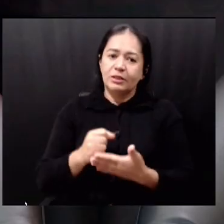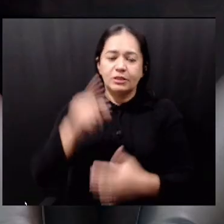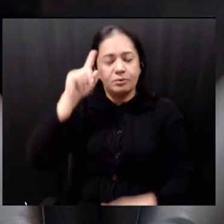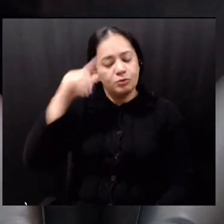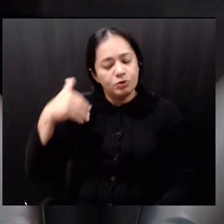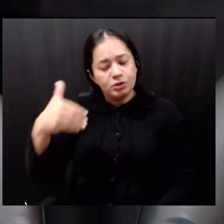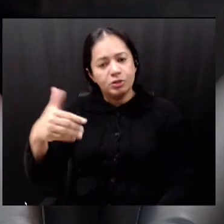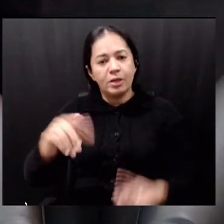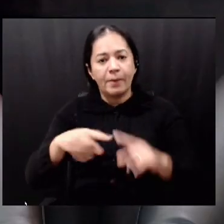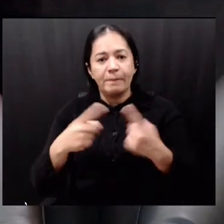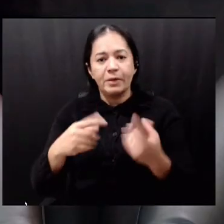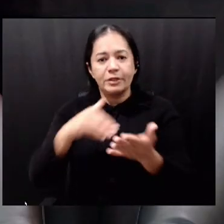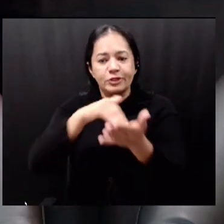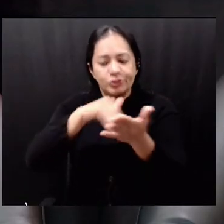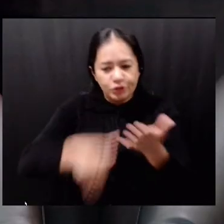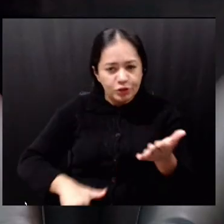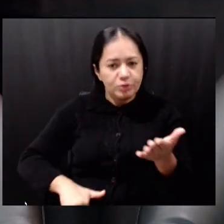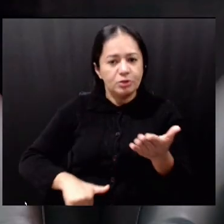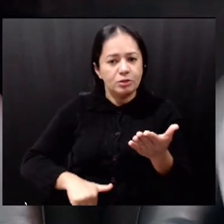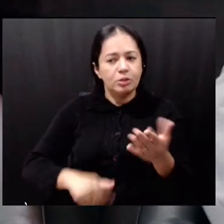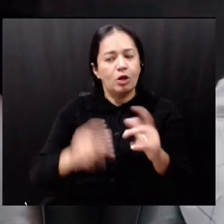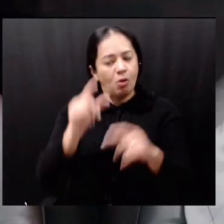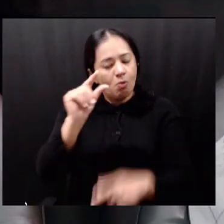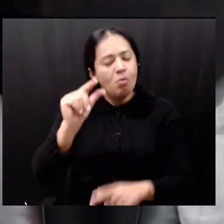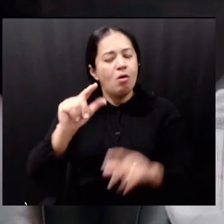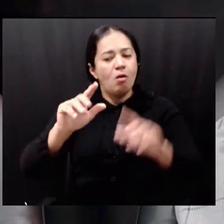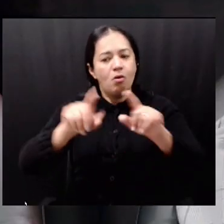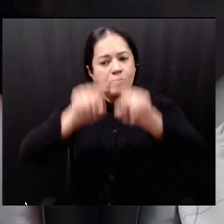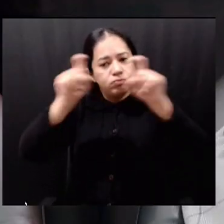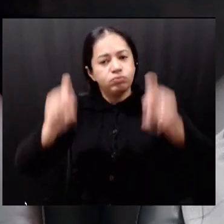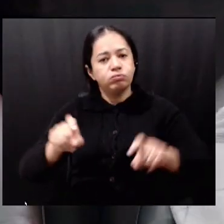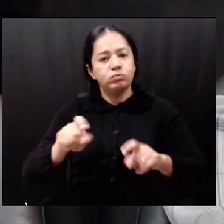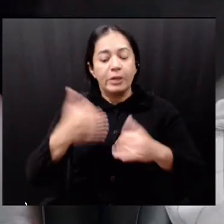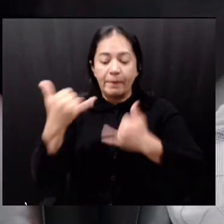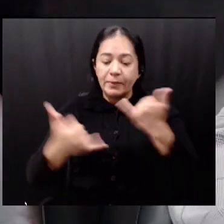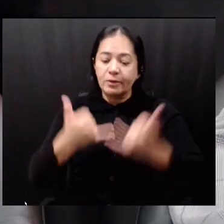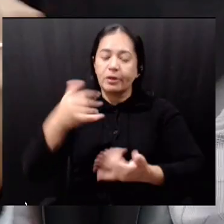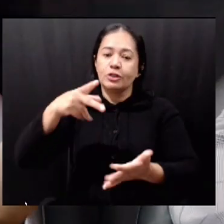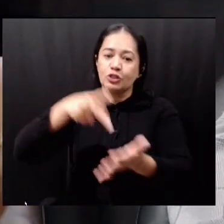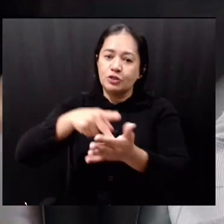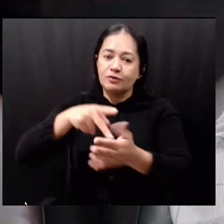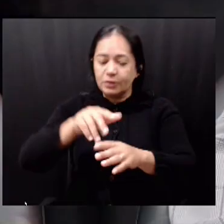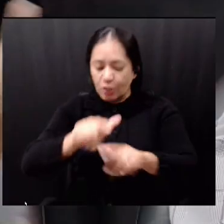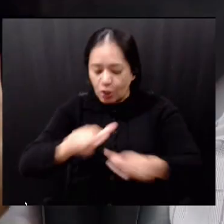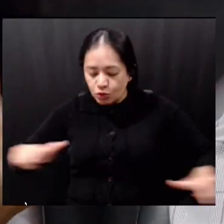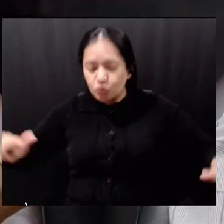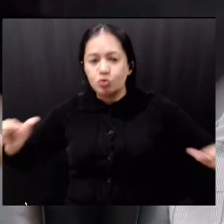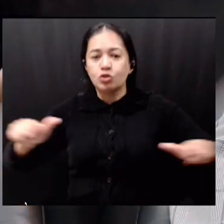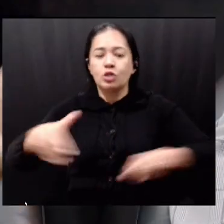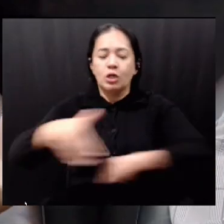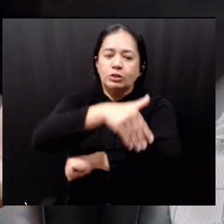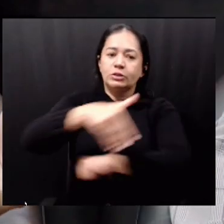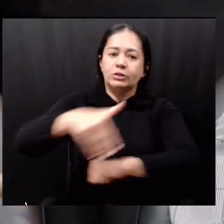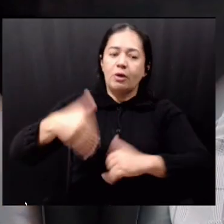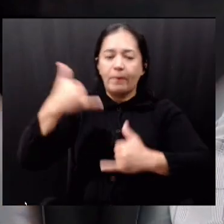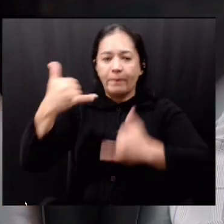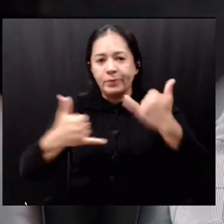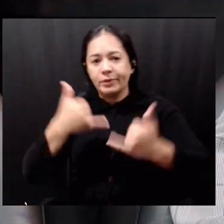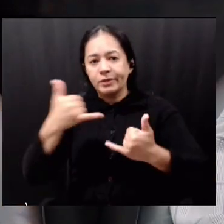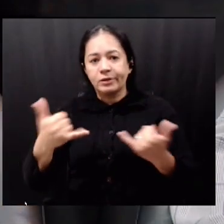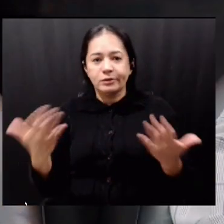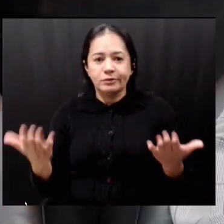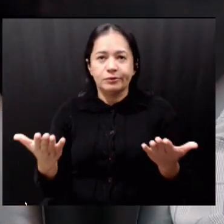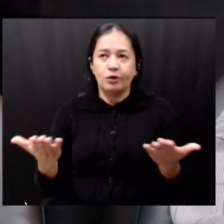tirar um pouco da tela e colocar na brincadeira real ali, no chão, na rua, brincando. Lógico que na rua hoje em dia é mais